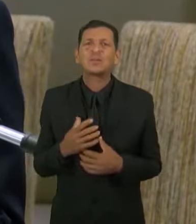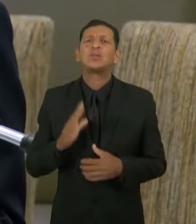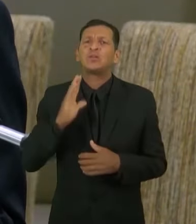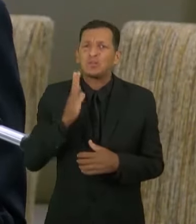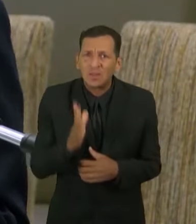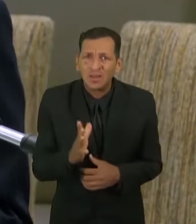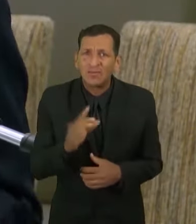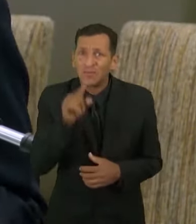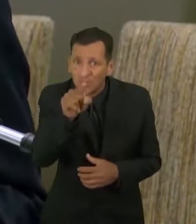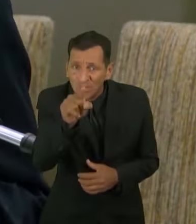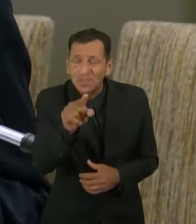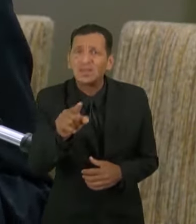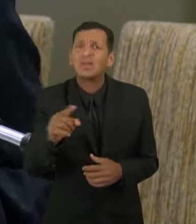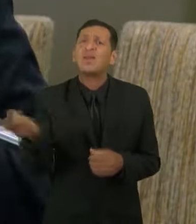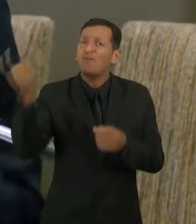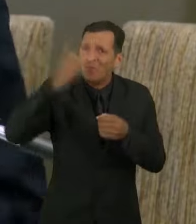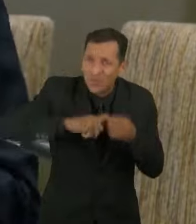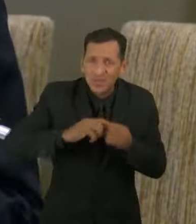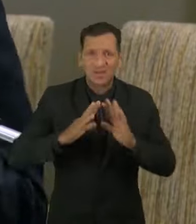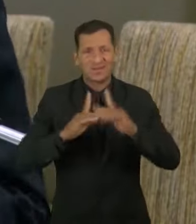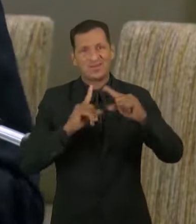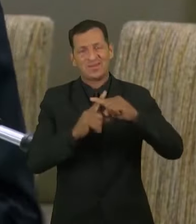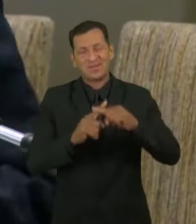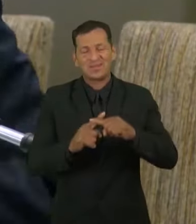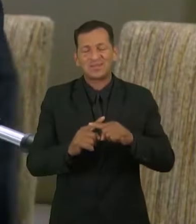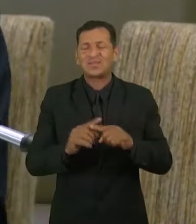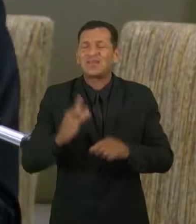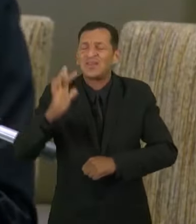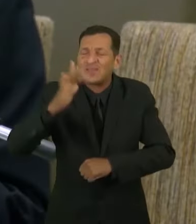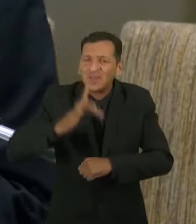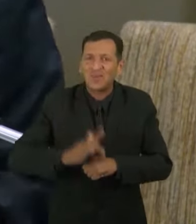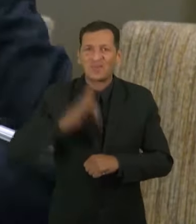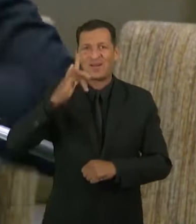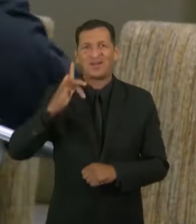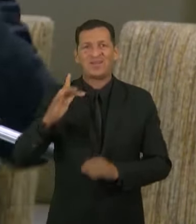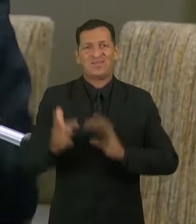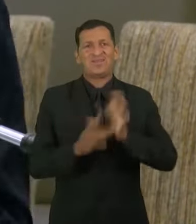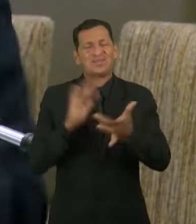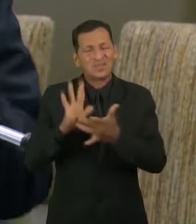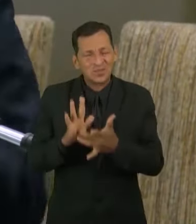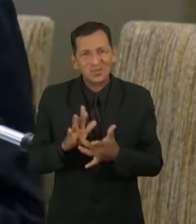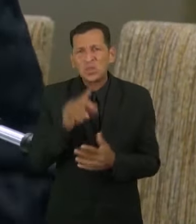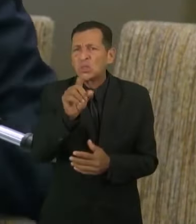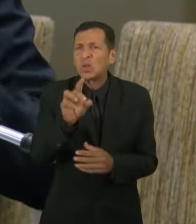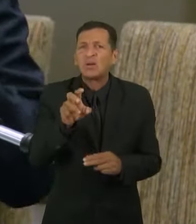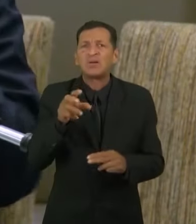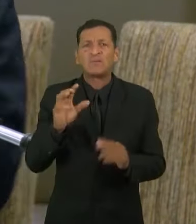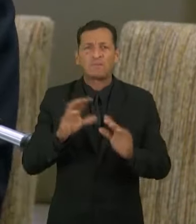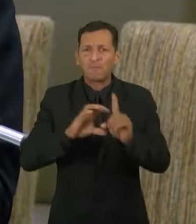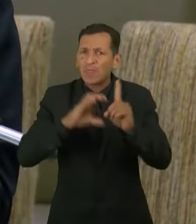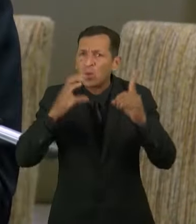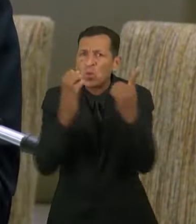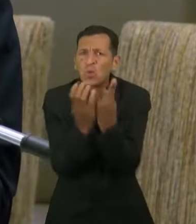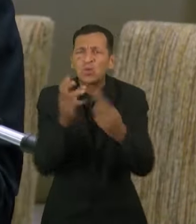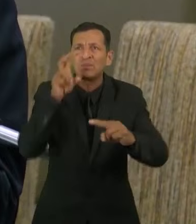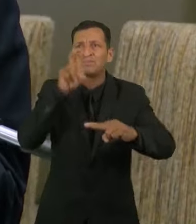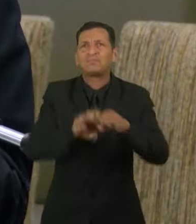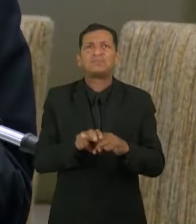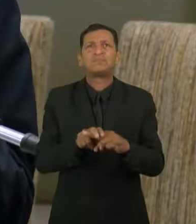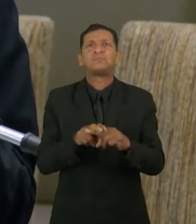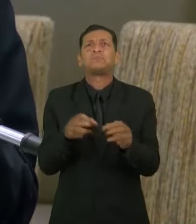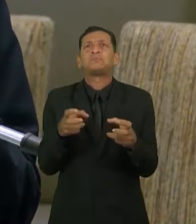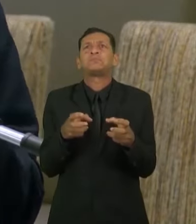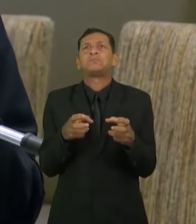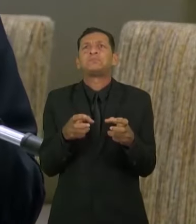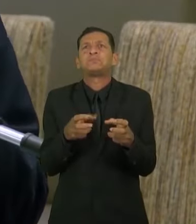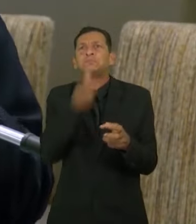para tocar em Jesus. Você não pode vir apenas para sentar no banco, você tem que vir para tocar em Jesus. Quando